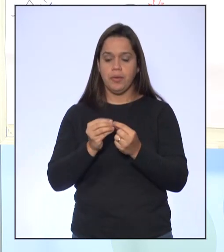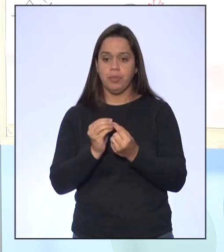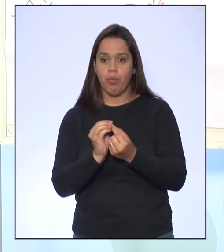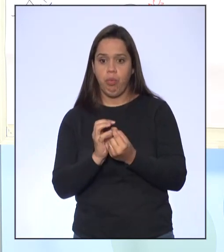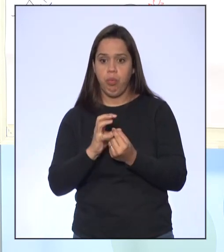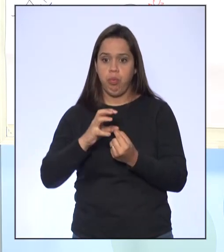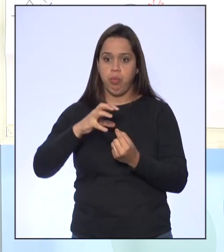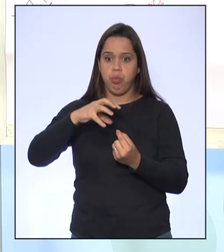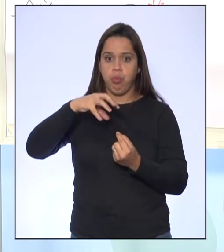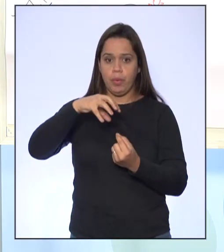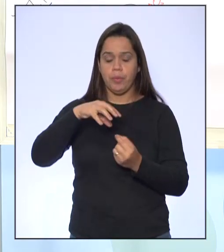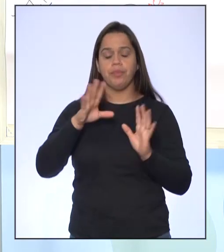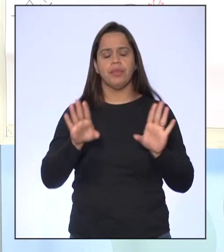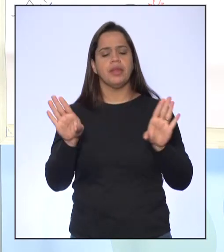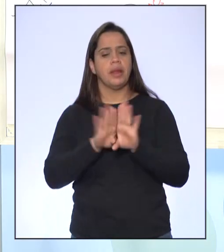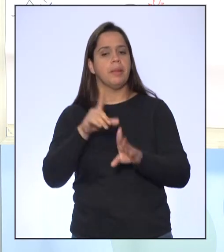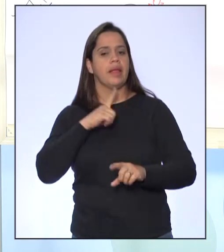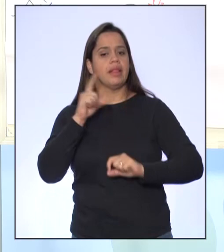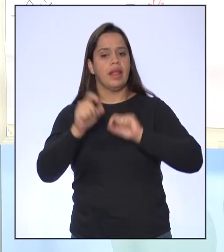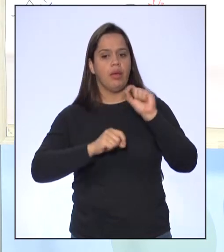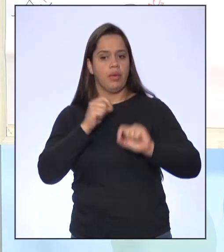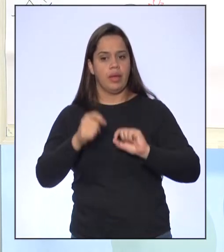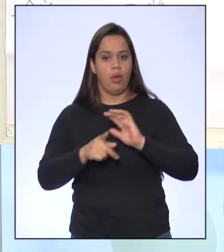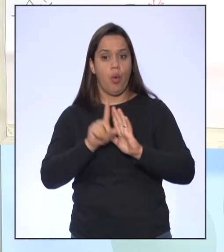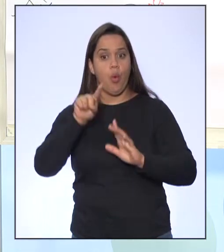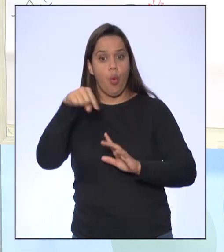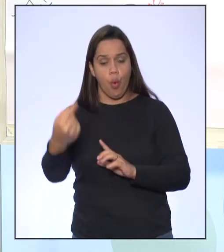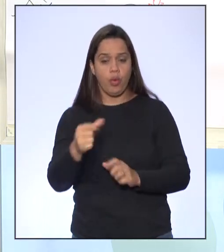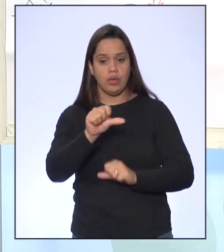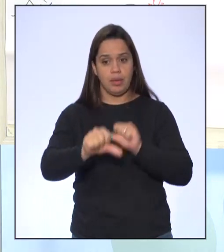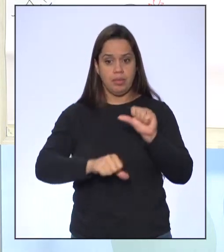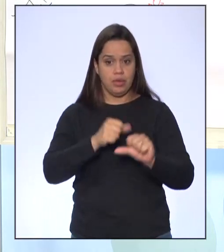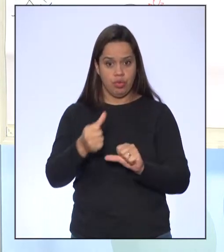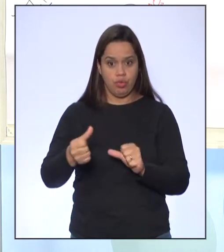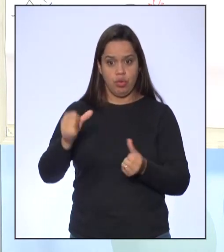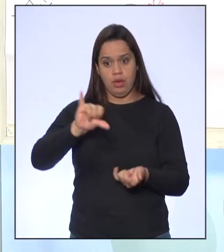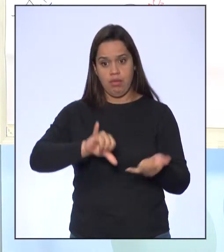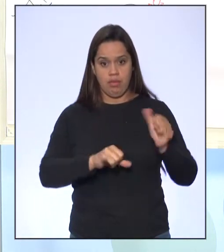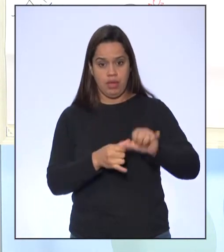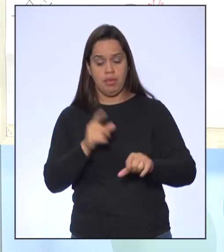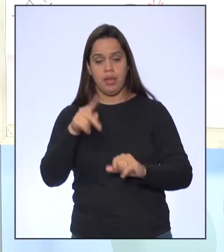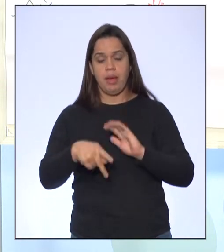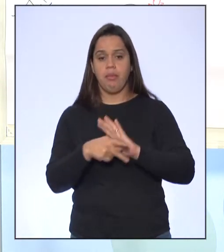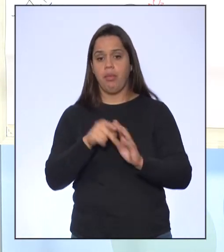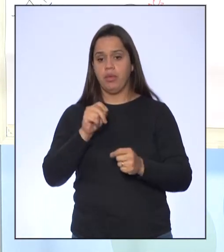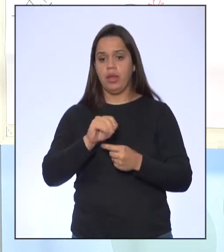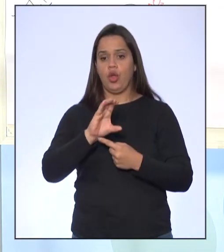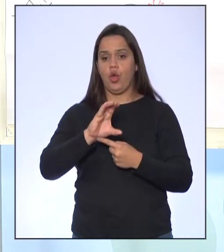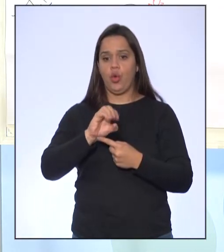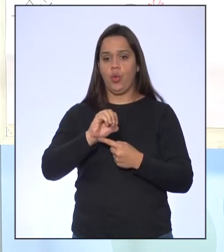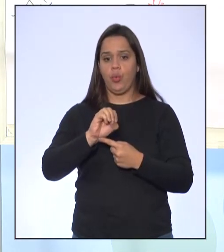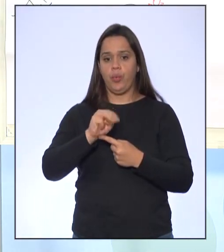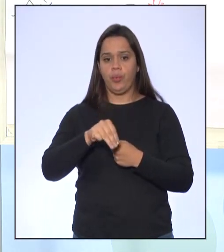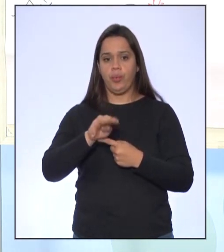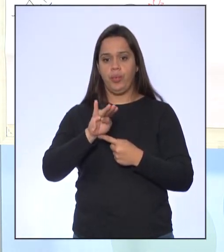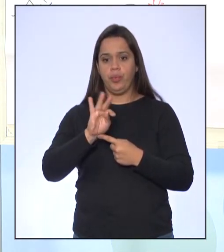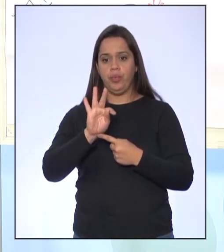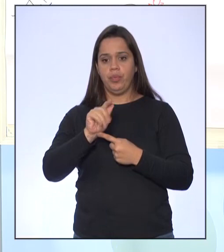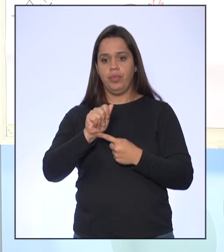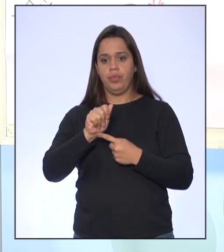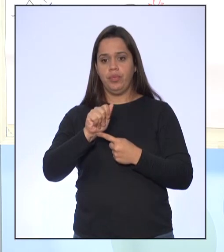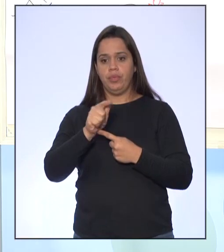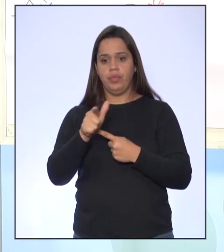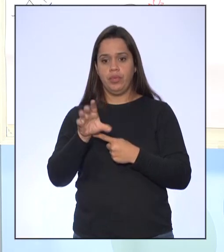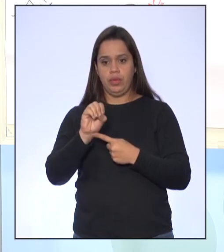reação química, que é a combustão. A combustão é quando, para ocorrer a combustão, eu sempre vou precisar de um